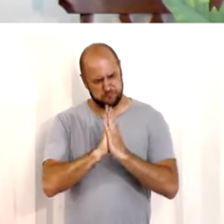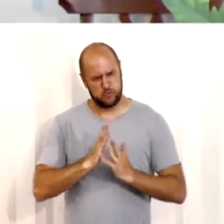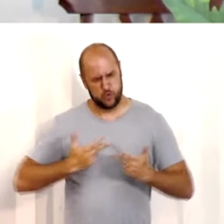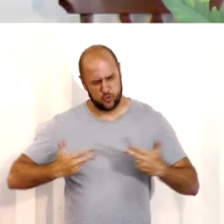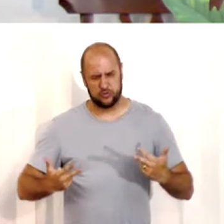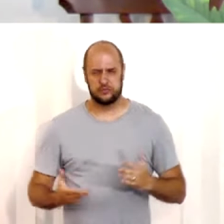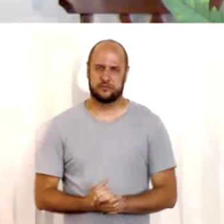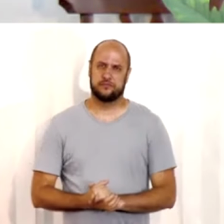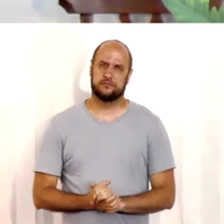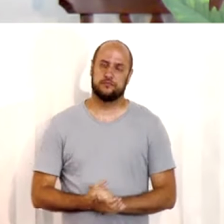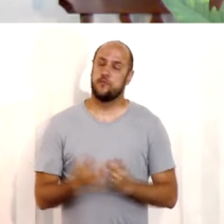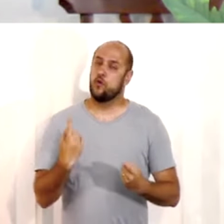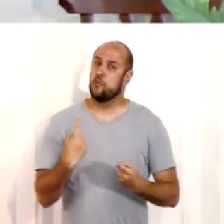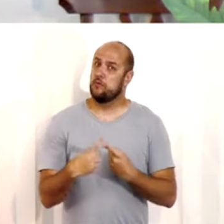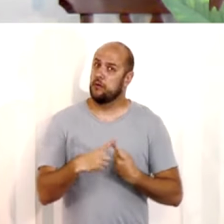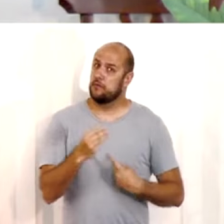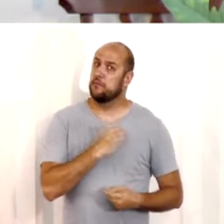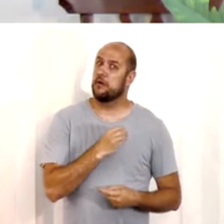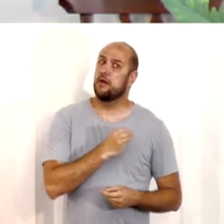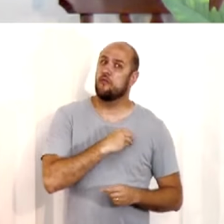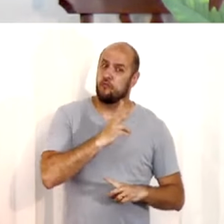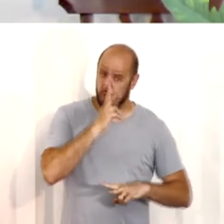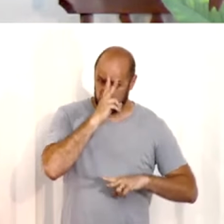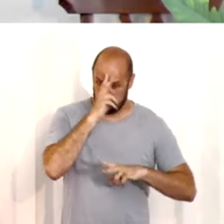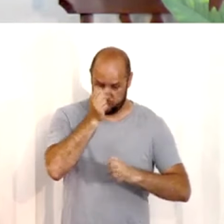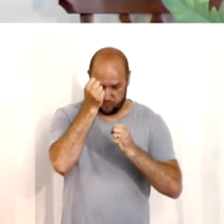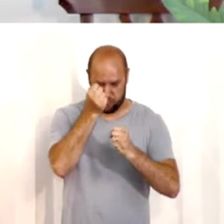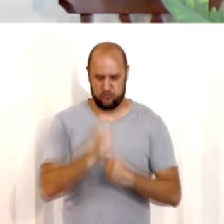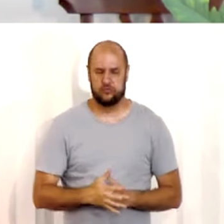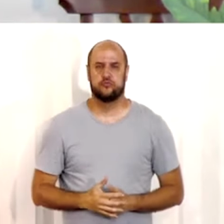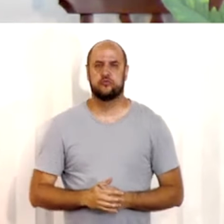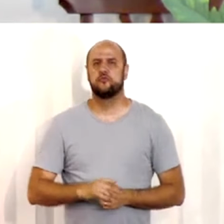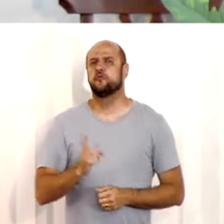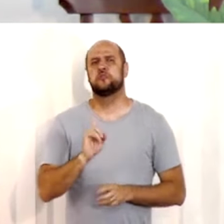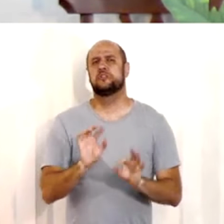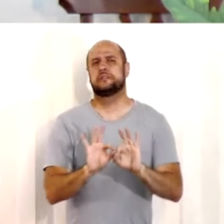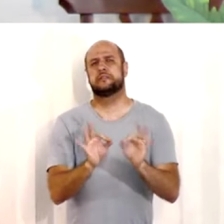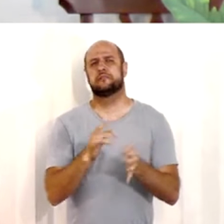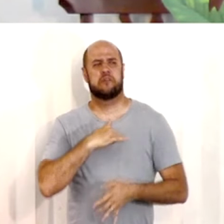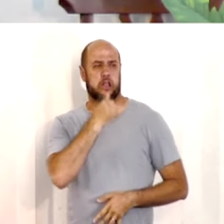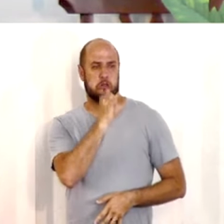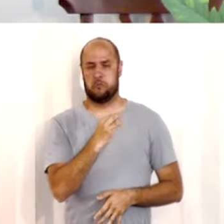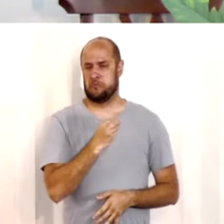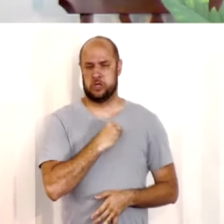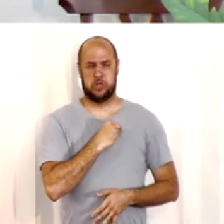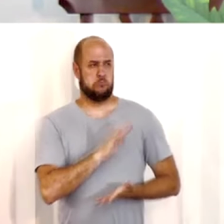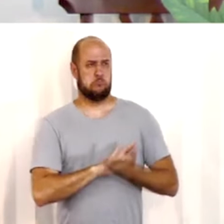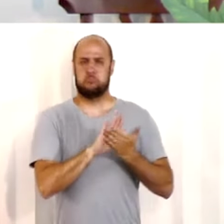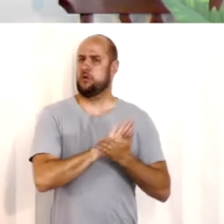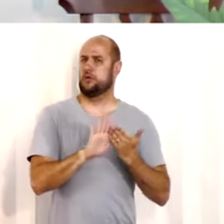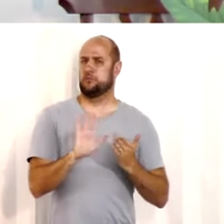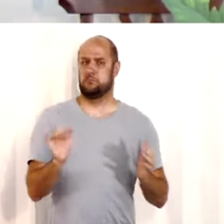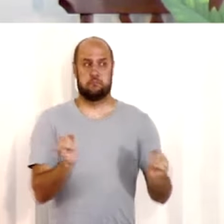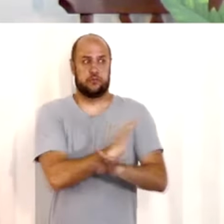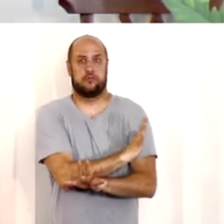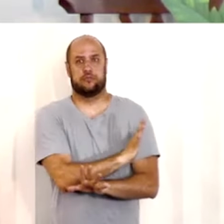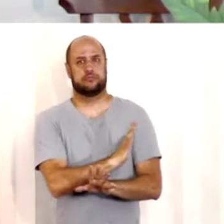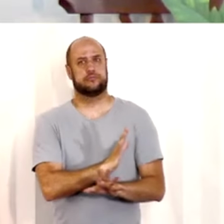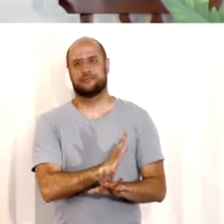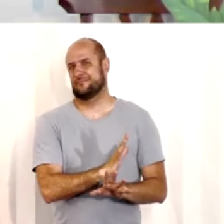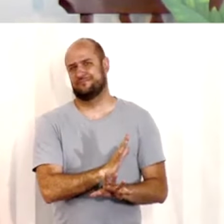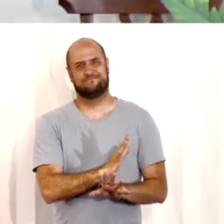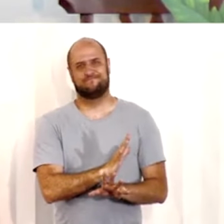porque ele é muito forte. Pecado não é uma coisa que a gente simplesmente diz, não vou pecar e pronto. Pecado é, o